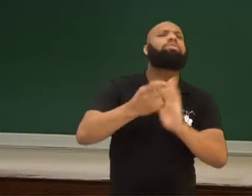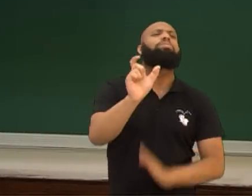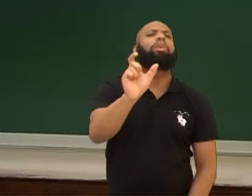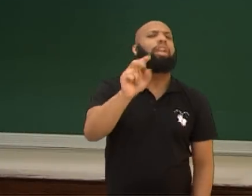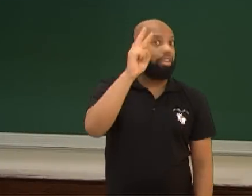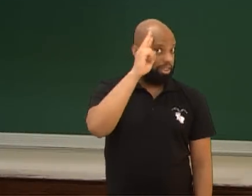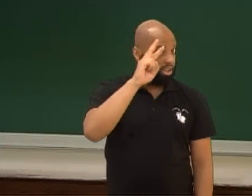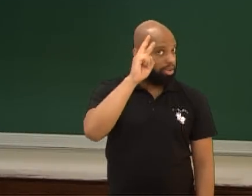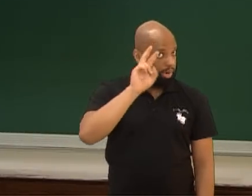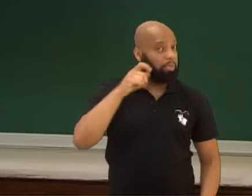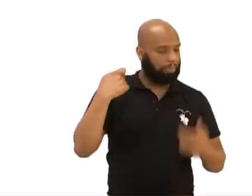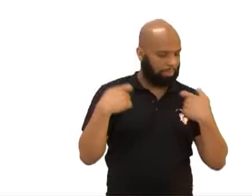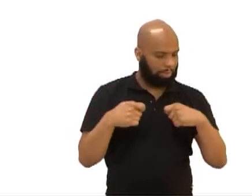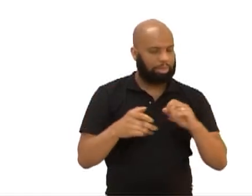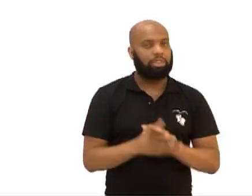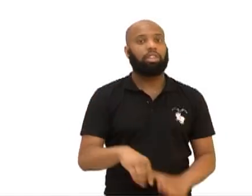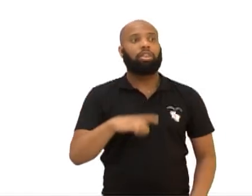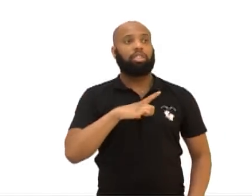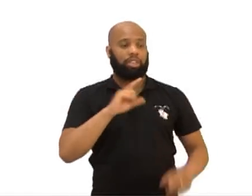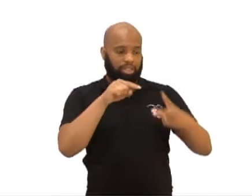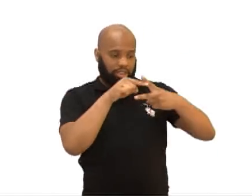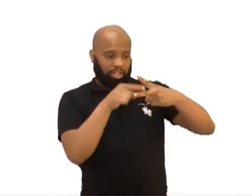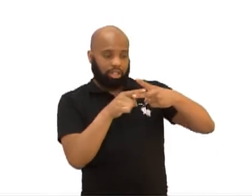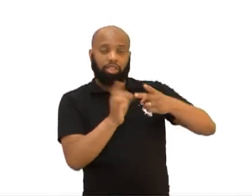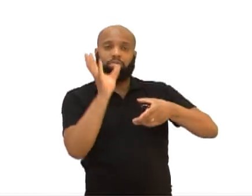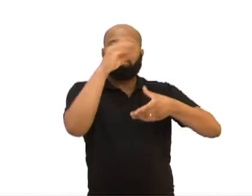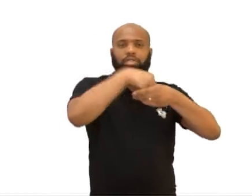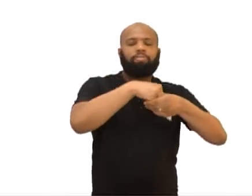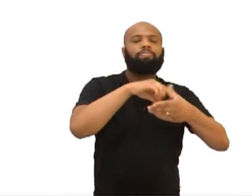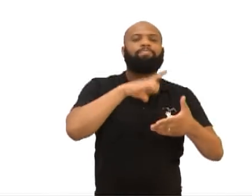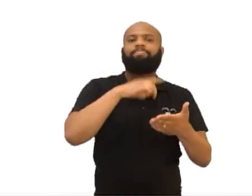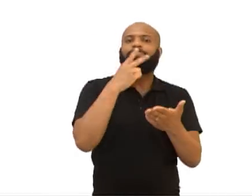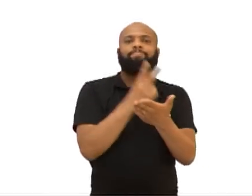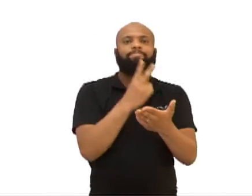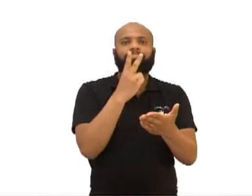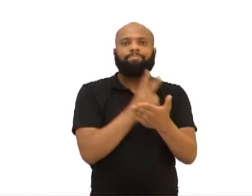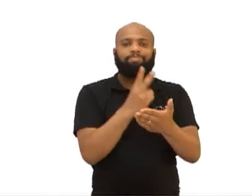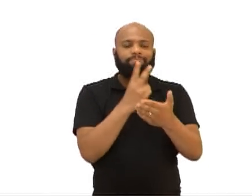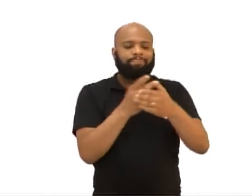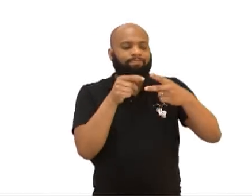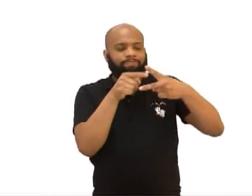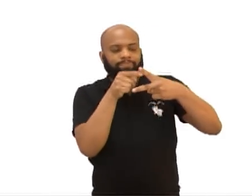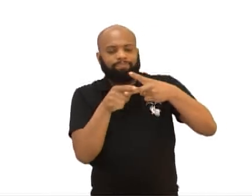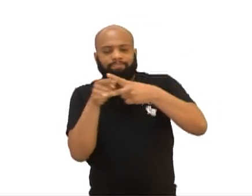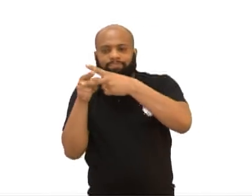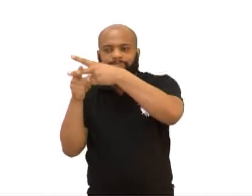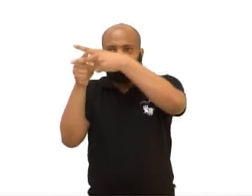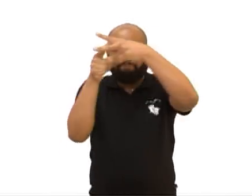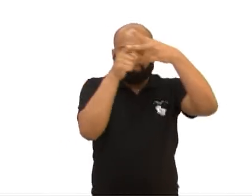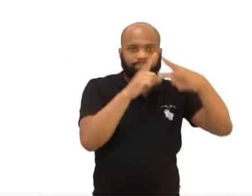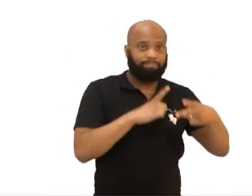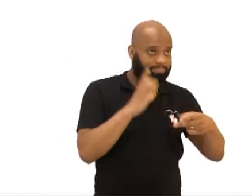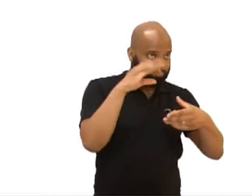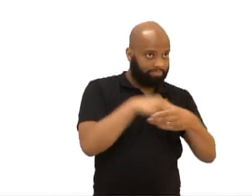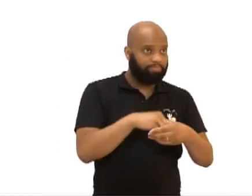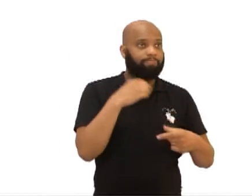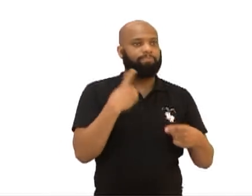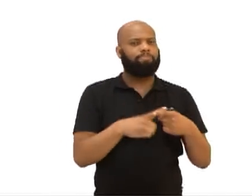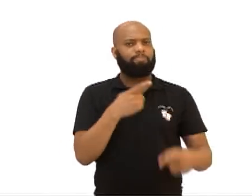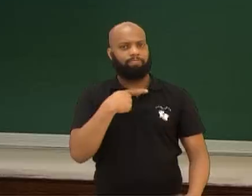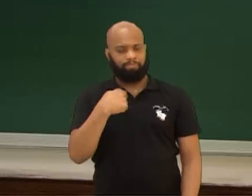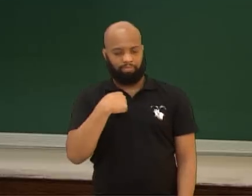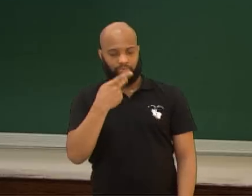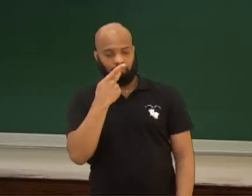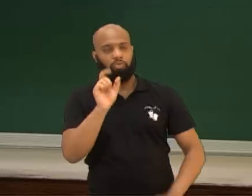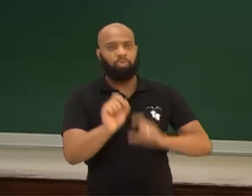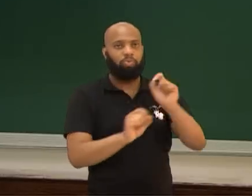Puxe pela memória. Cujos ângulos internos tinham a mesma medida. Opa! Aqui eu estou dizendo